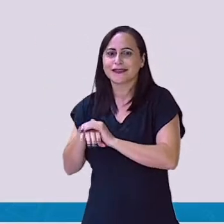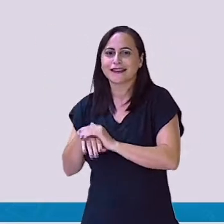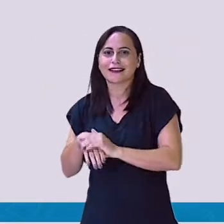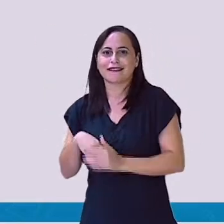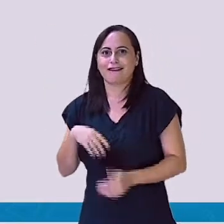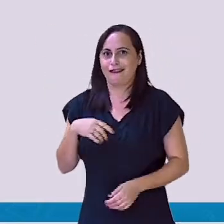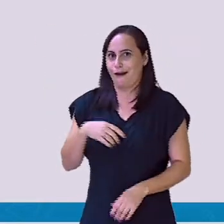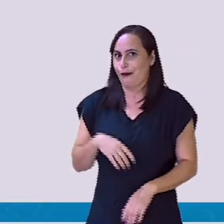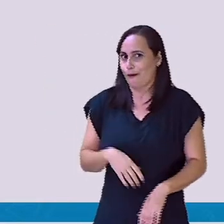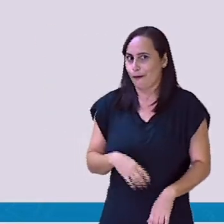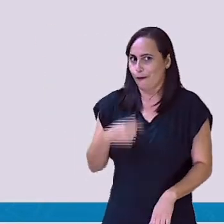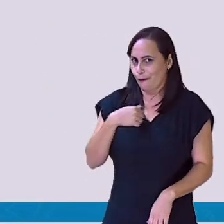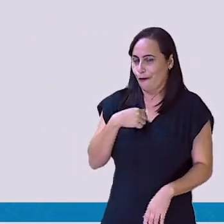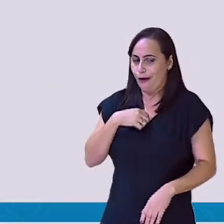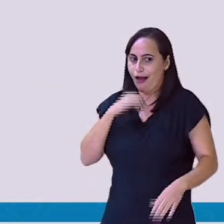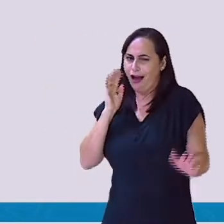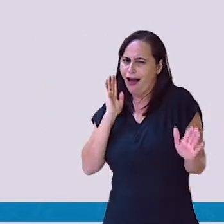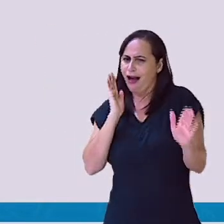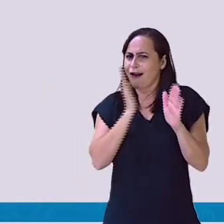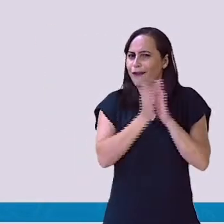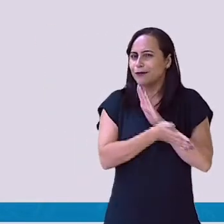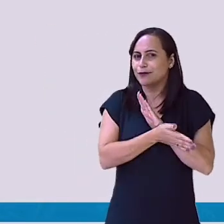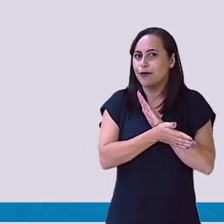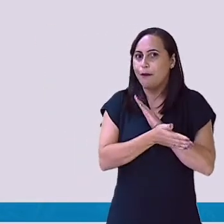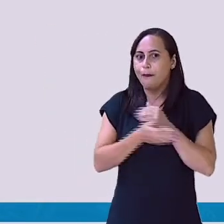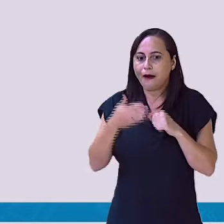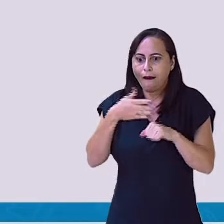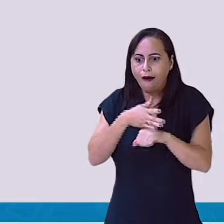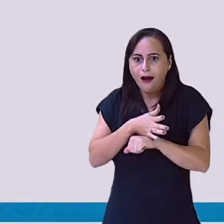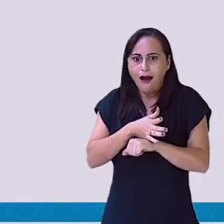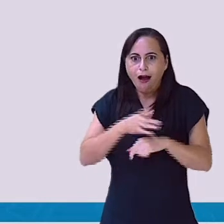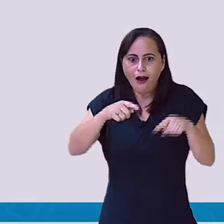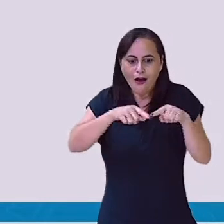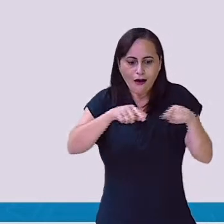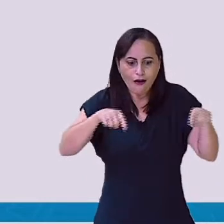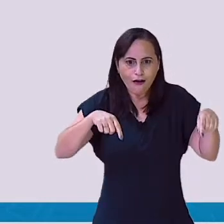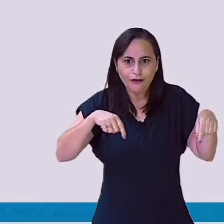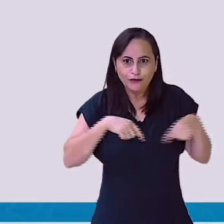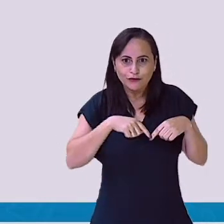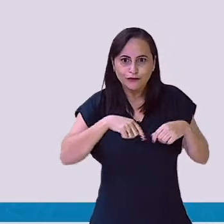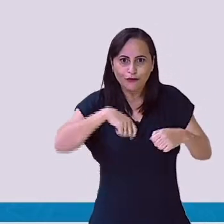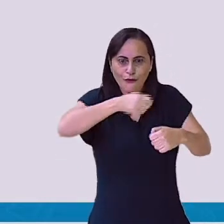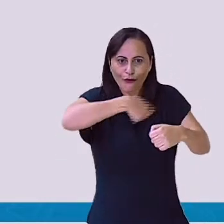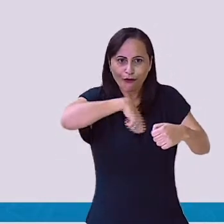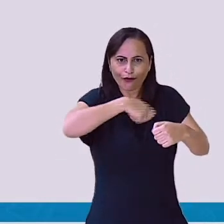irmão. Cheguei abafado na panela e coloquei